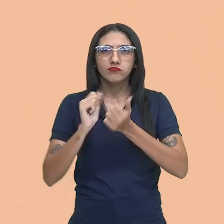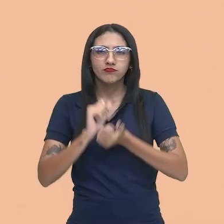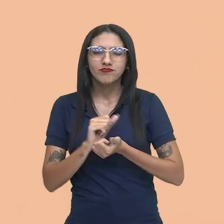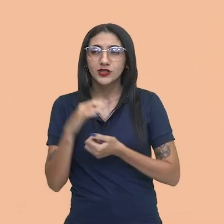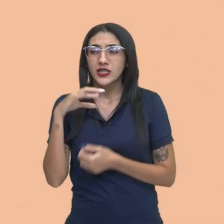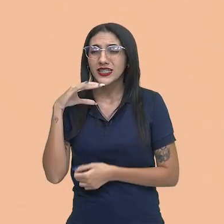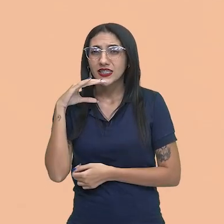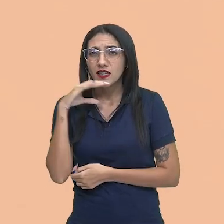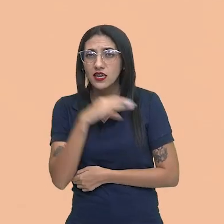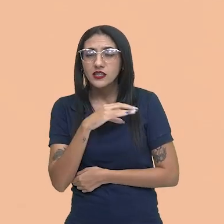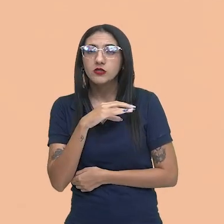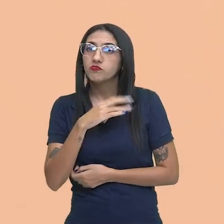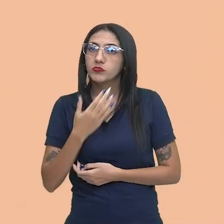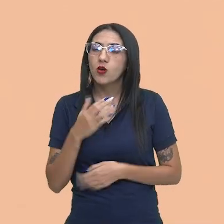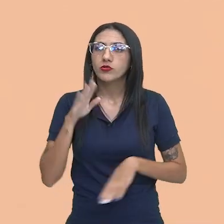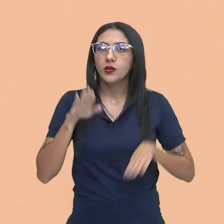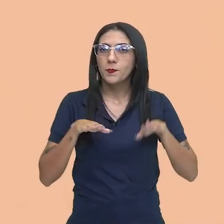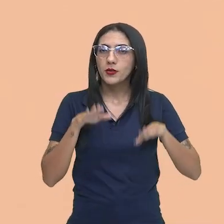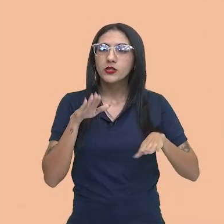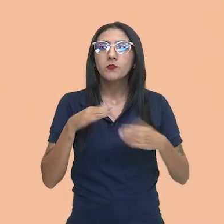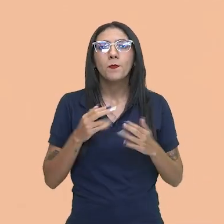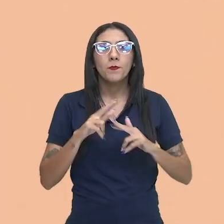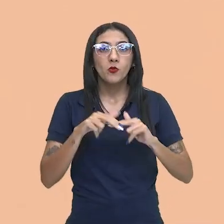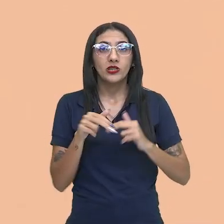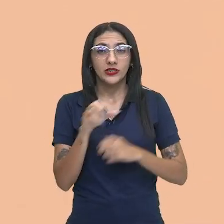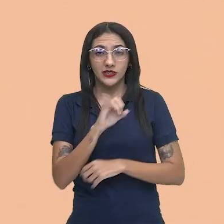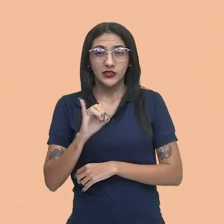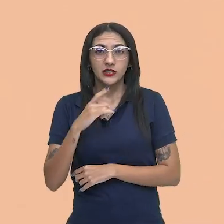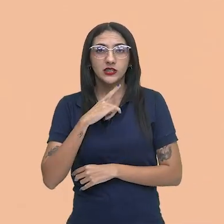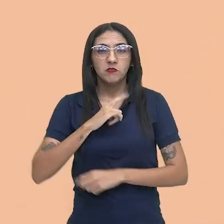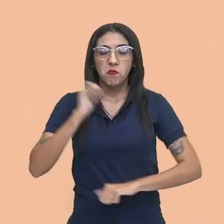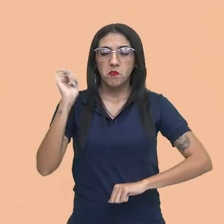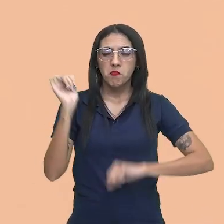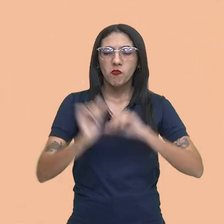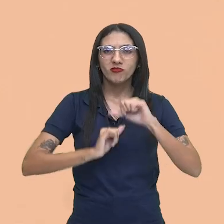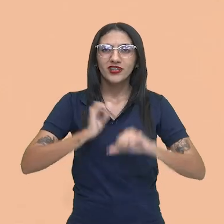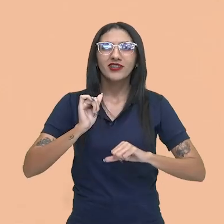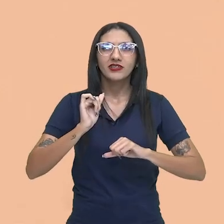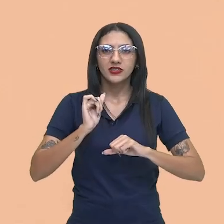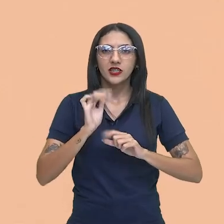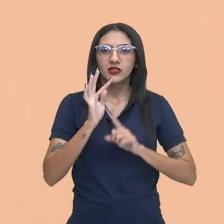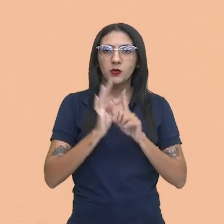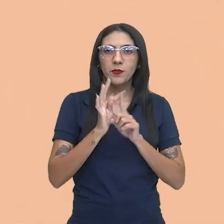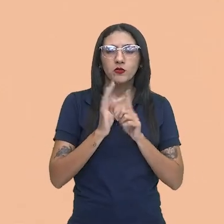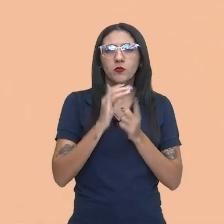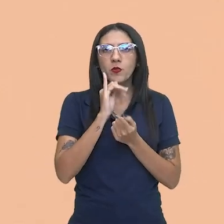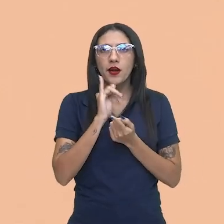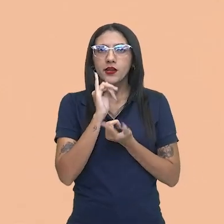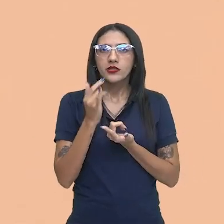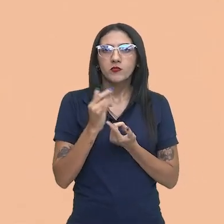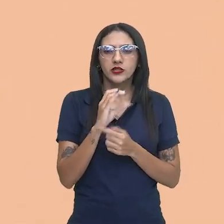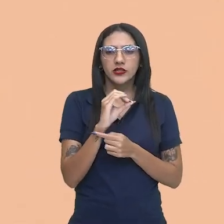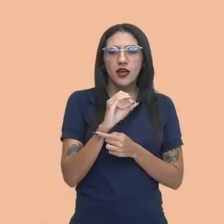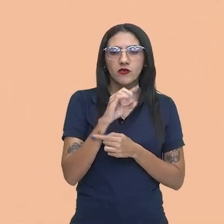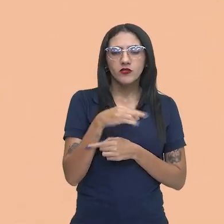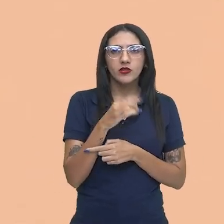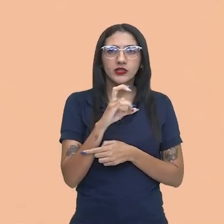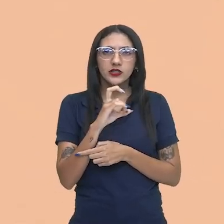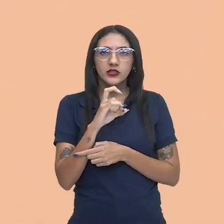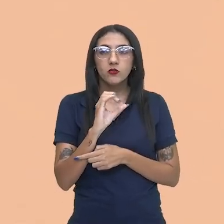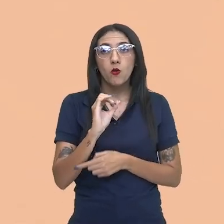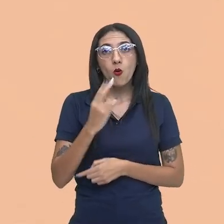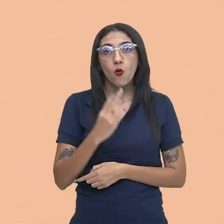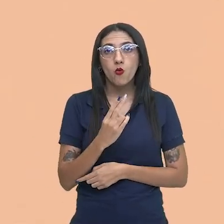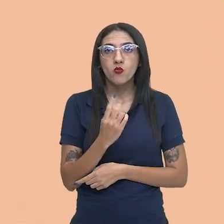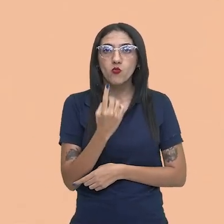temperaturas quentes. E aí a gente tem essa mudança dessa temperatura. É um aumento de 0,5, de 1 grau, mas é